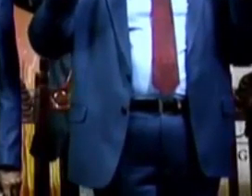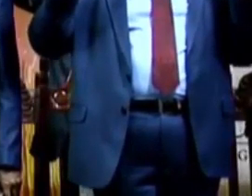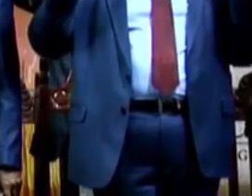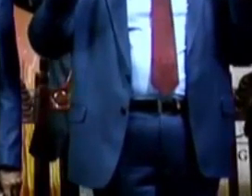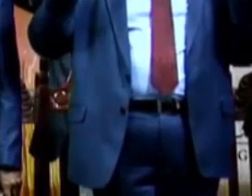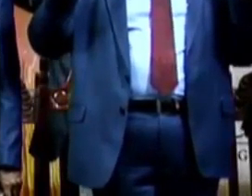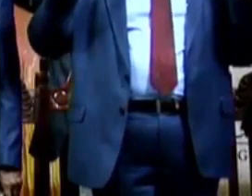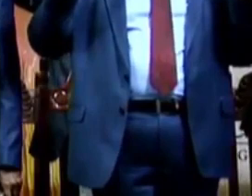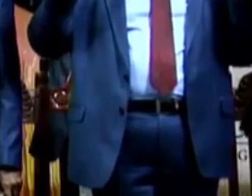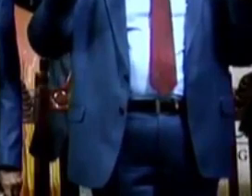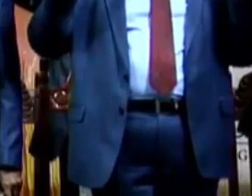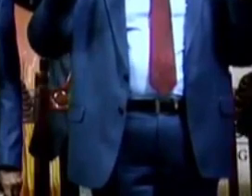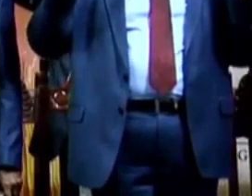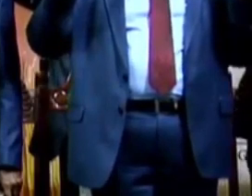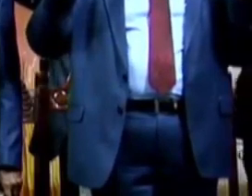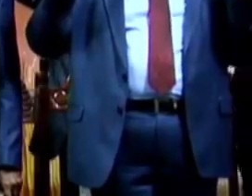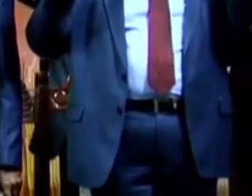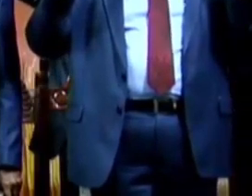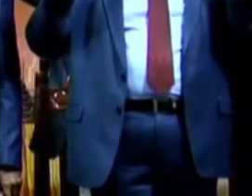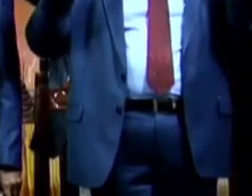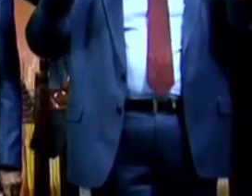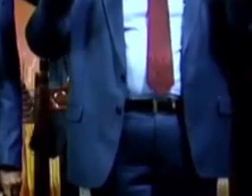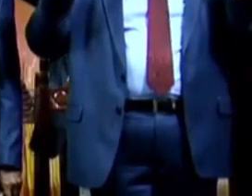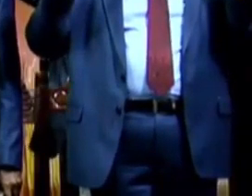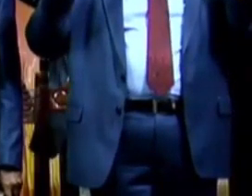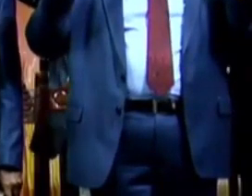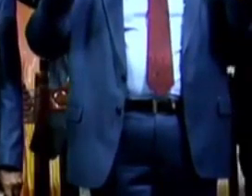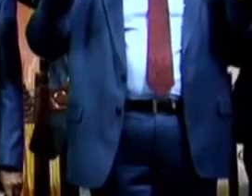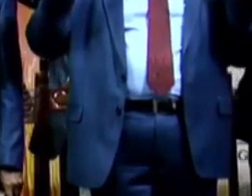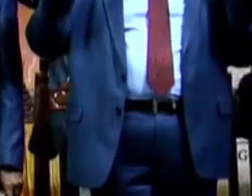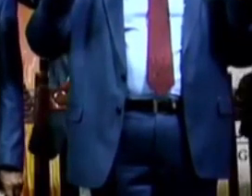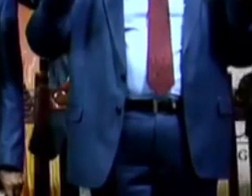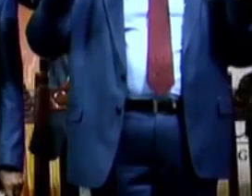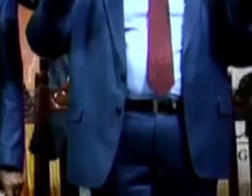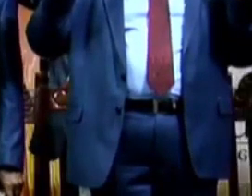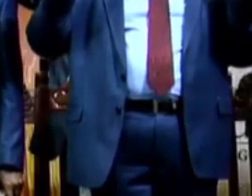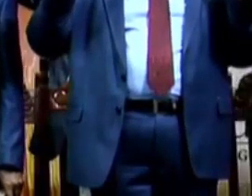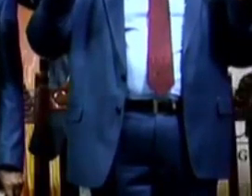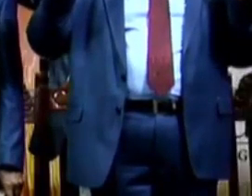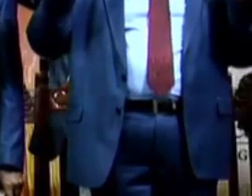te tocar agora, agora.